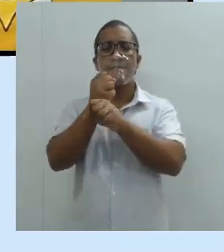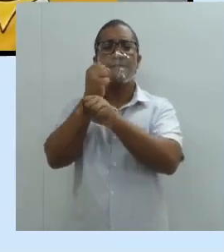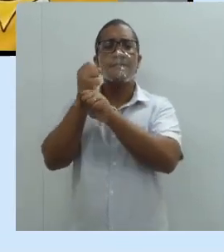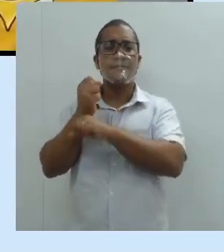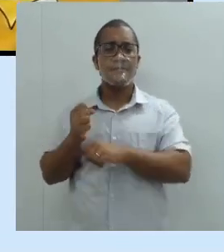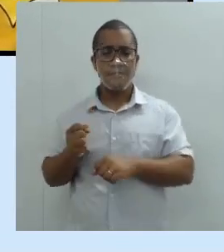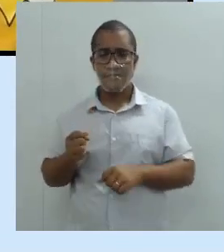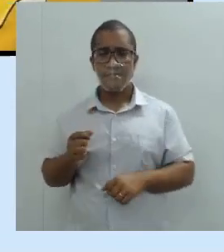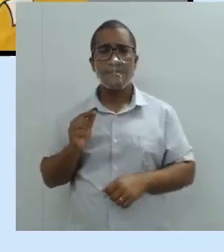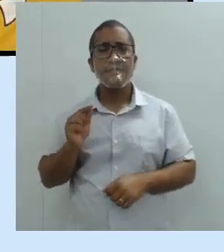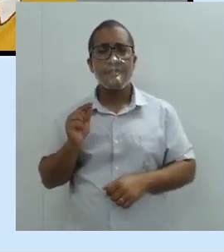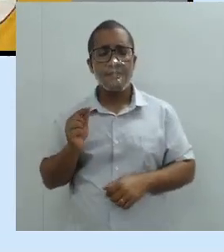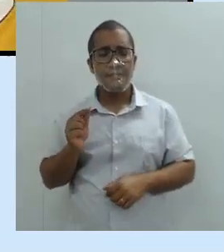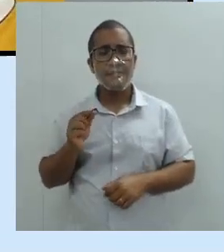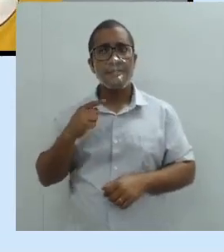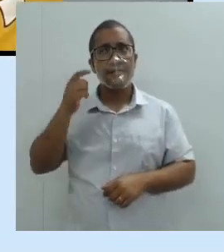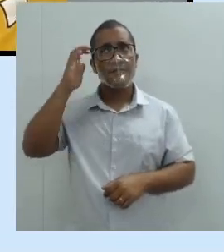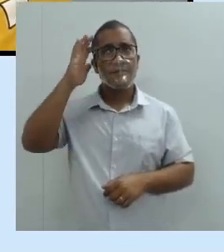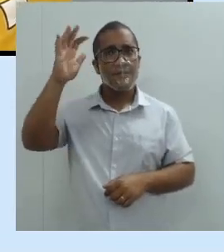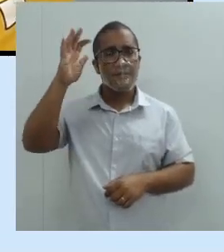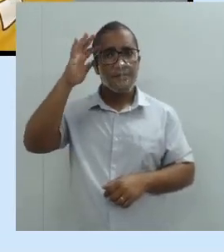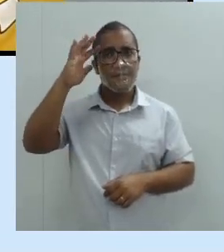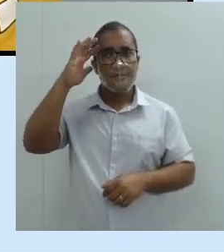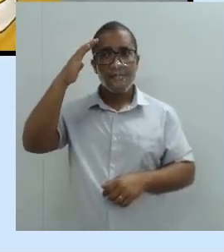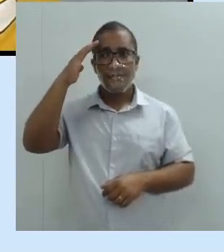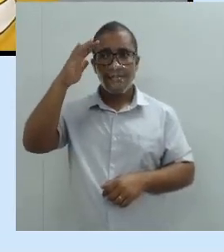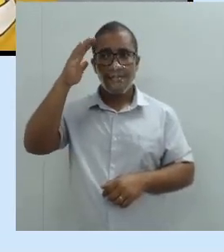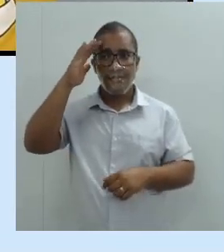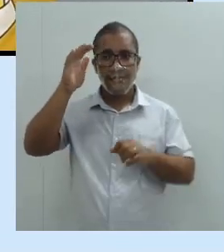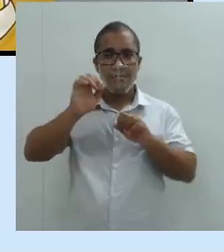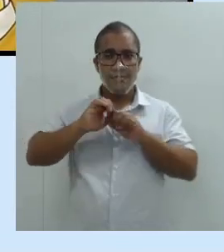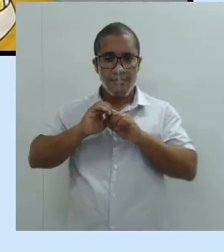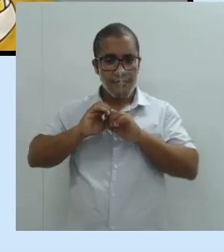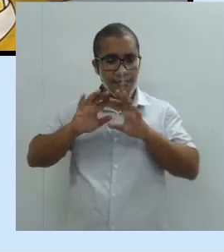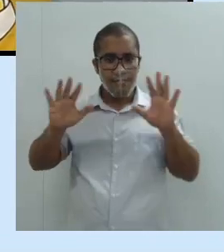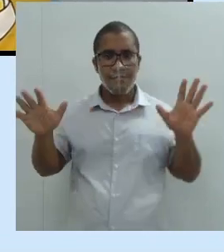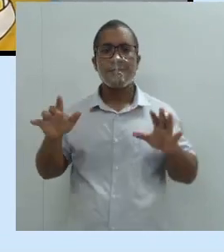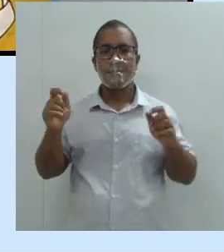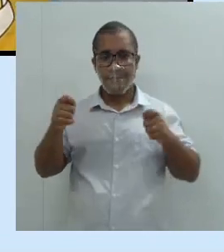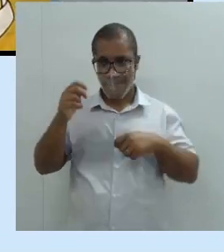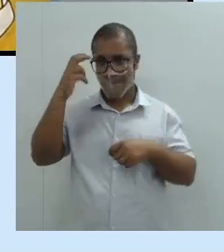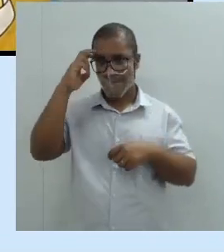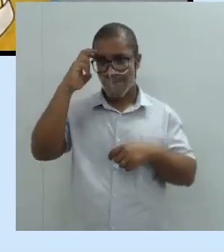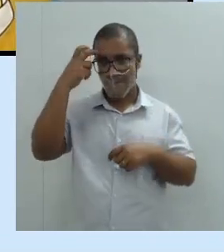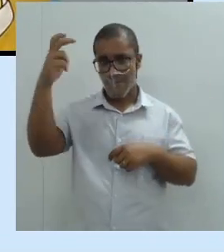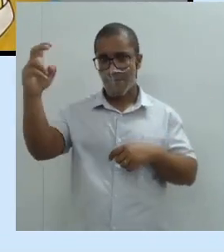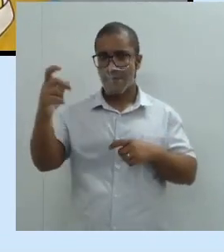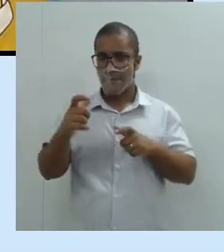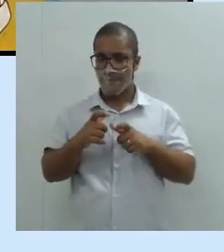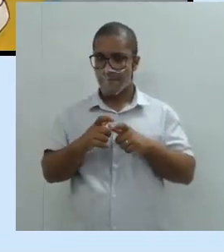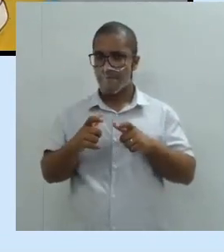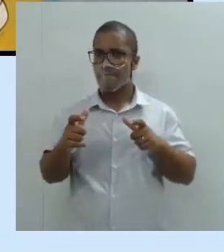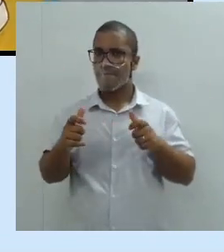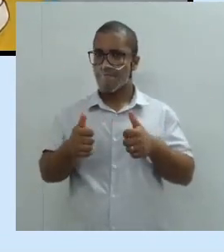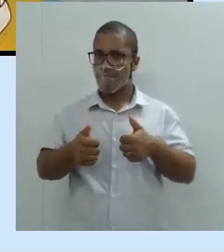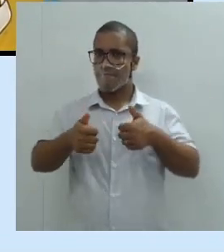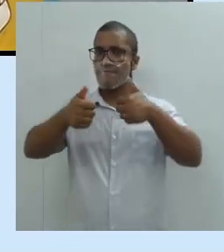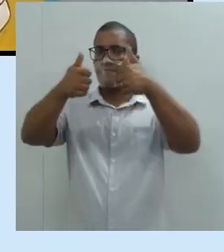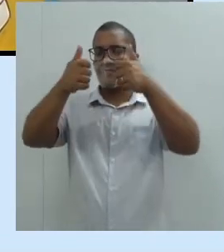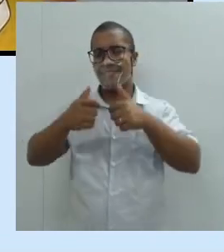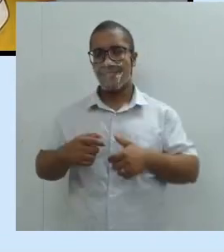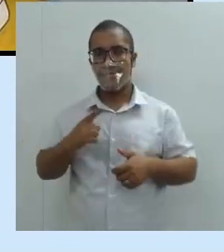que faz com que a gente tenha dimensão, tá certo, dessa cultura. Então é muito importante a